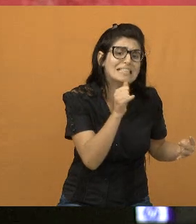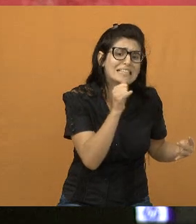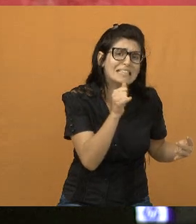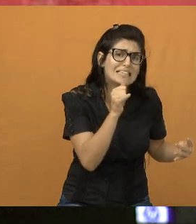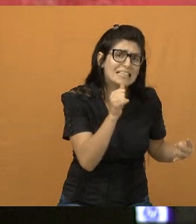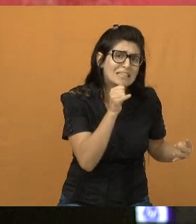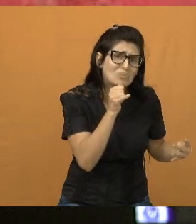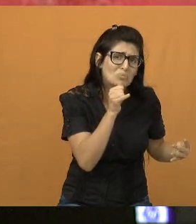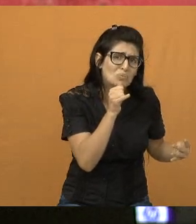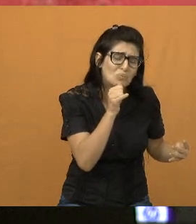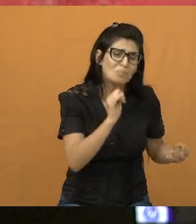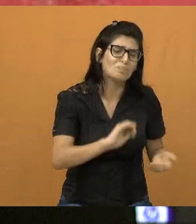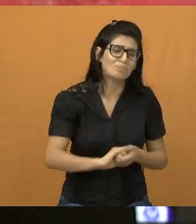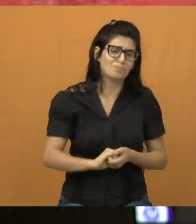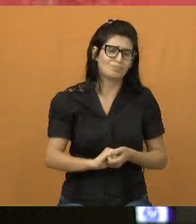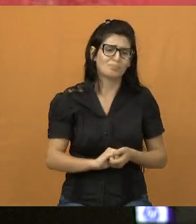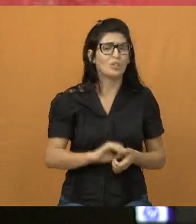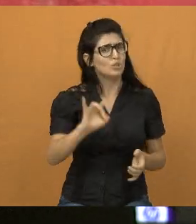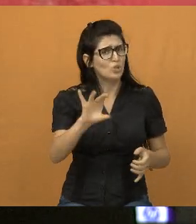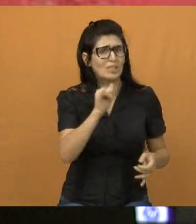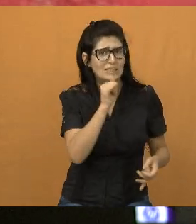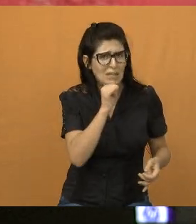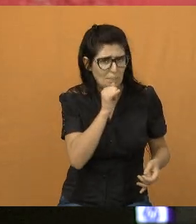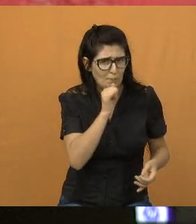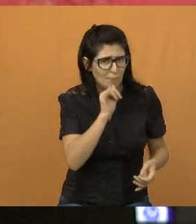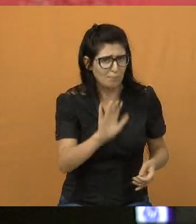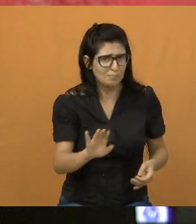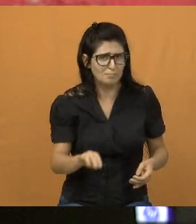diversos números que tinha e acabou ficando isso aí, por favor.